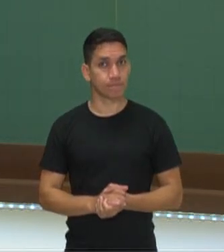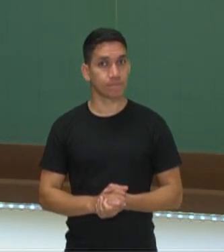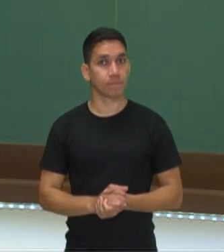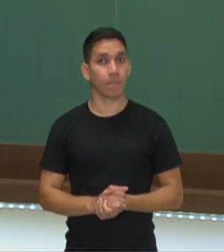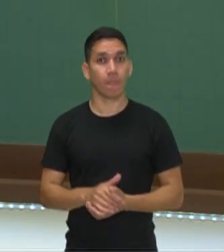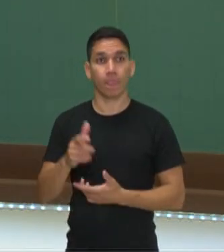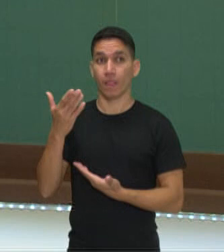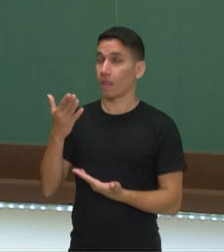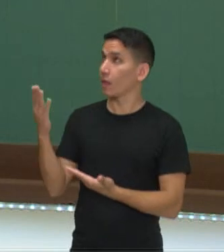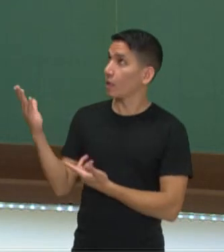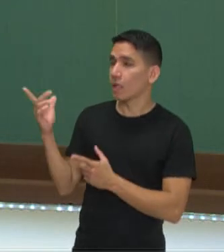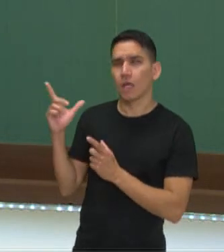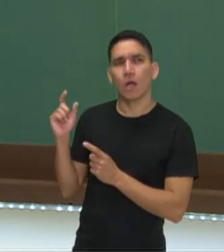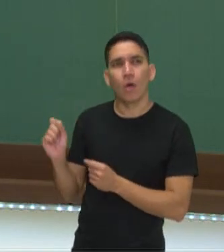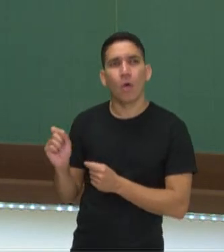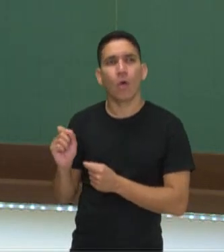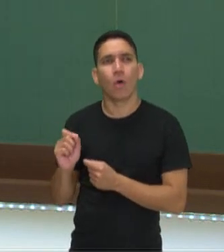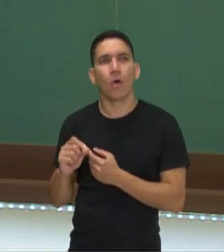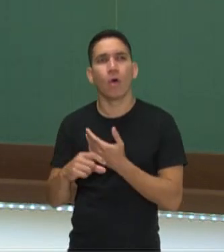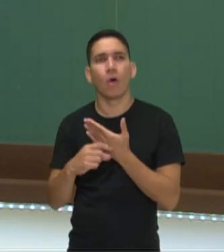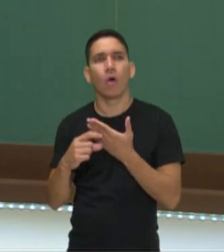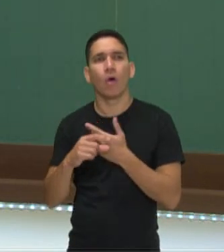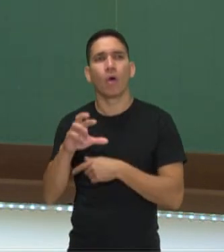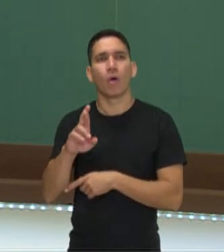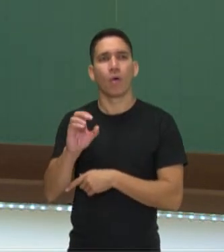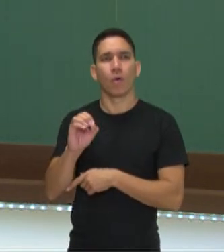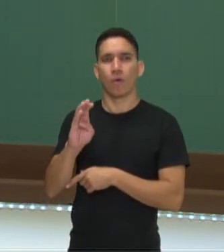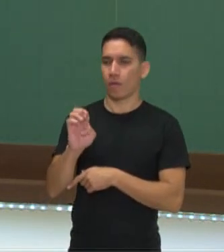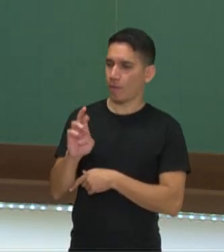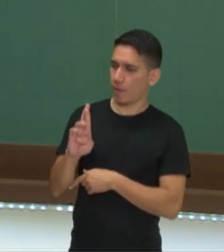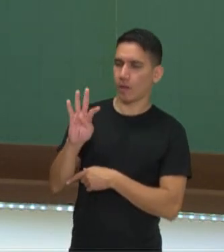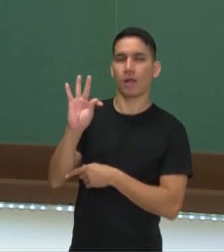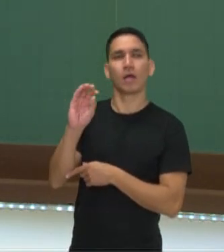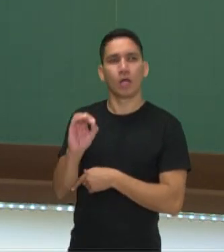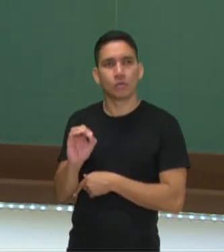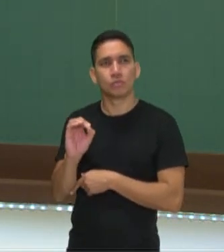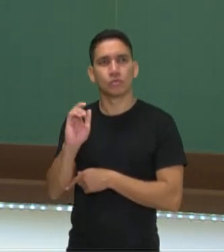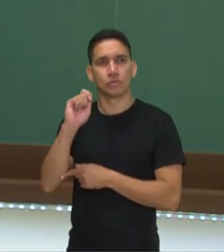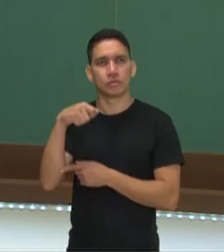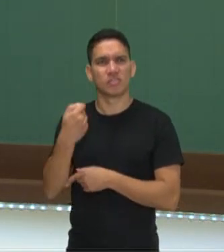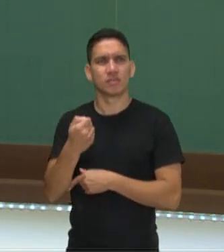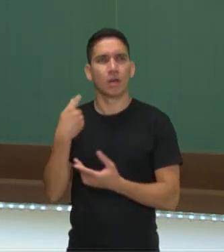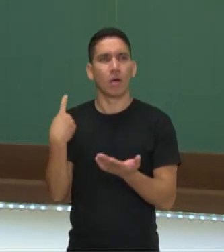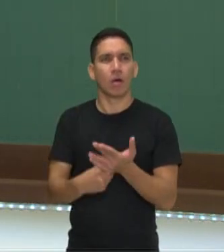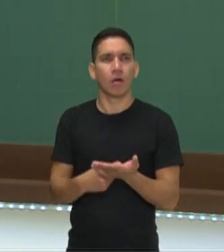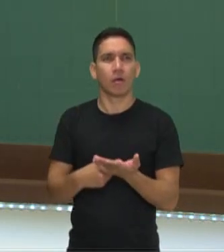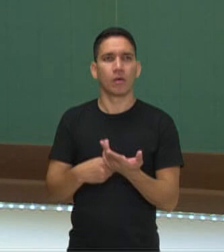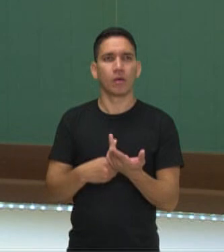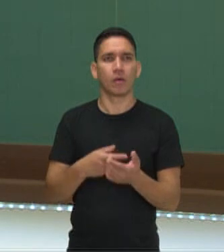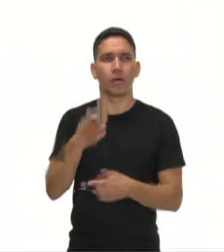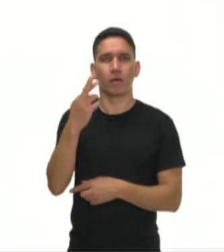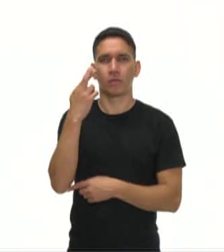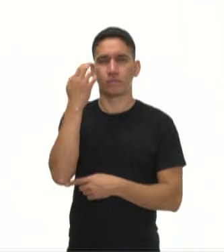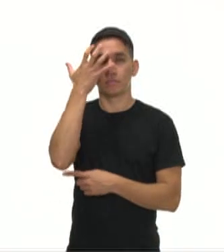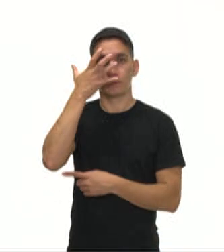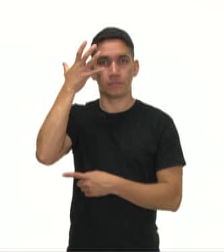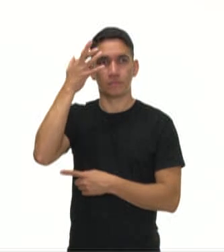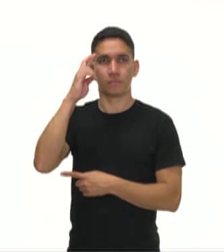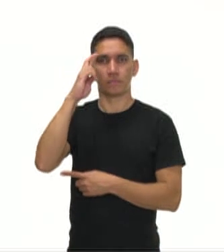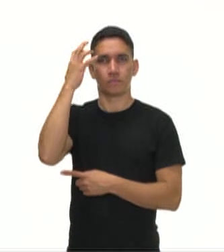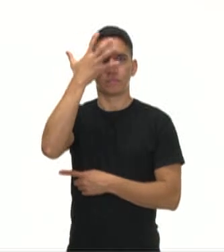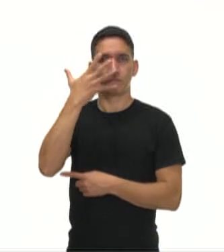Roberto Cardoso de Oliveira também fala das consequências da urbanização e do contato